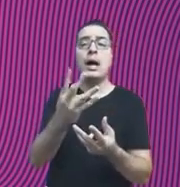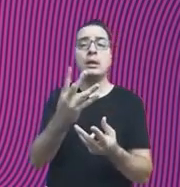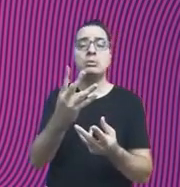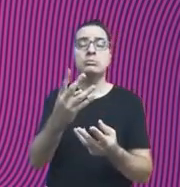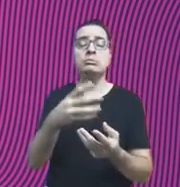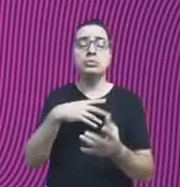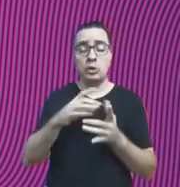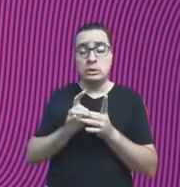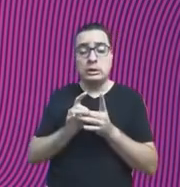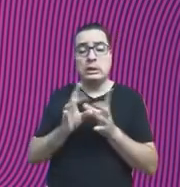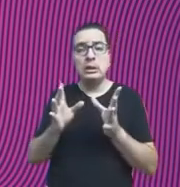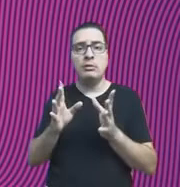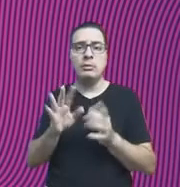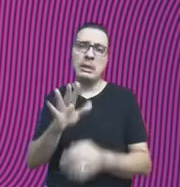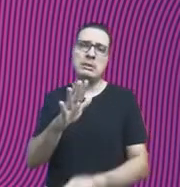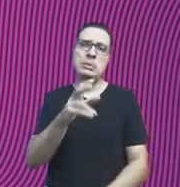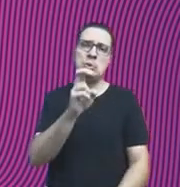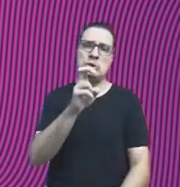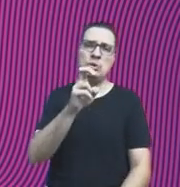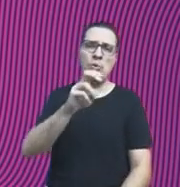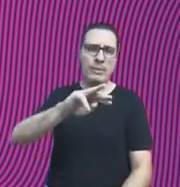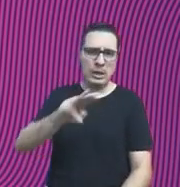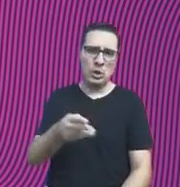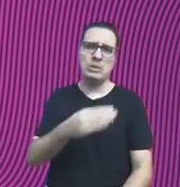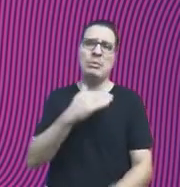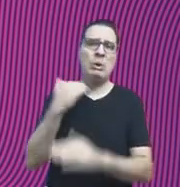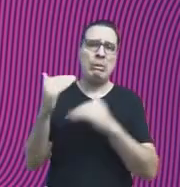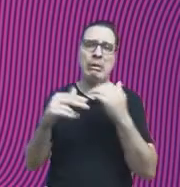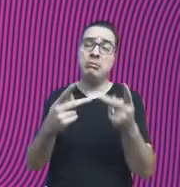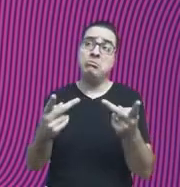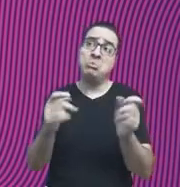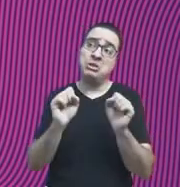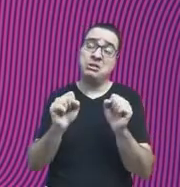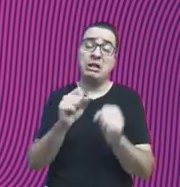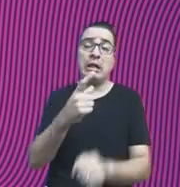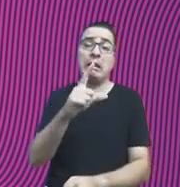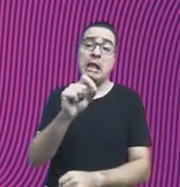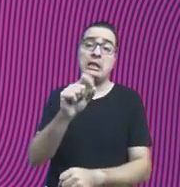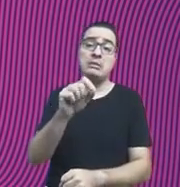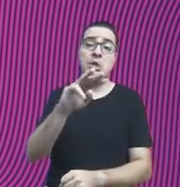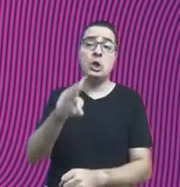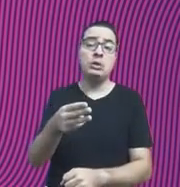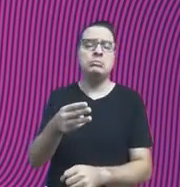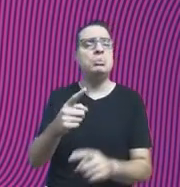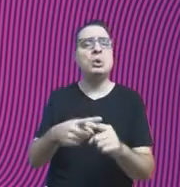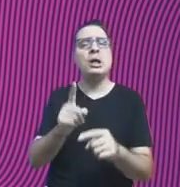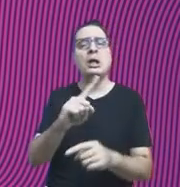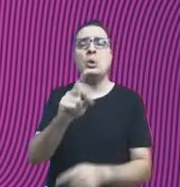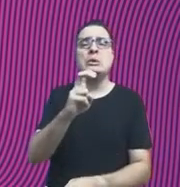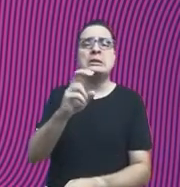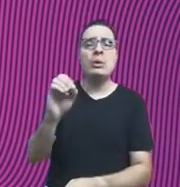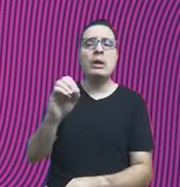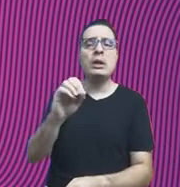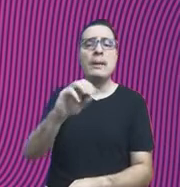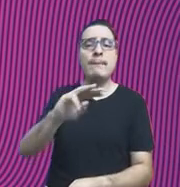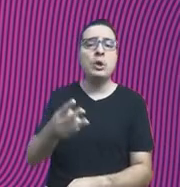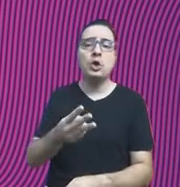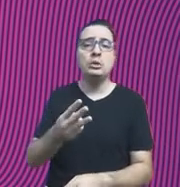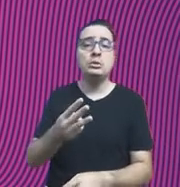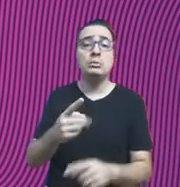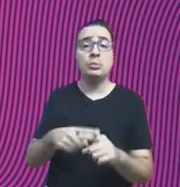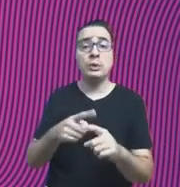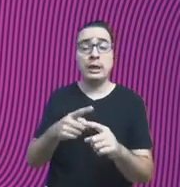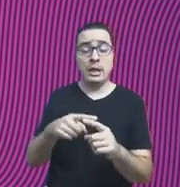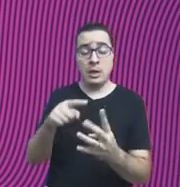5 milhões que já morreram, que talvez morram 10 milhões, mas por que não foram 50 milhões? Foi por causa que houve quatro